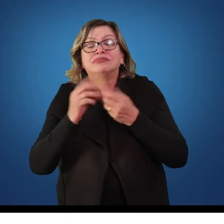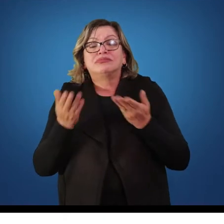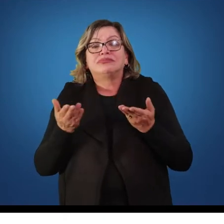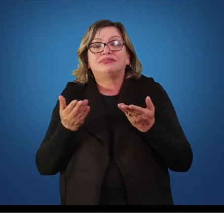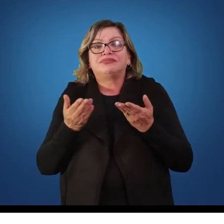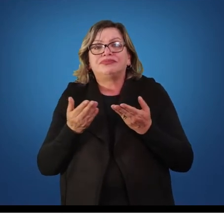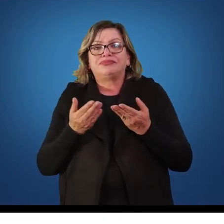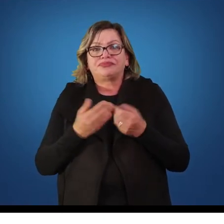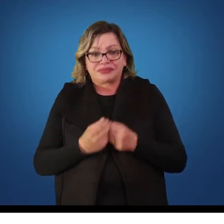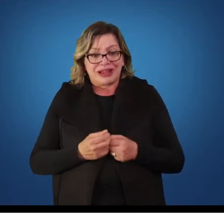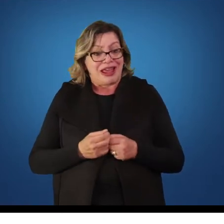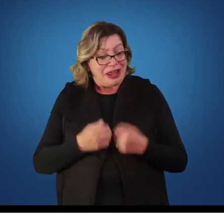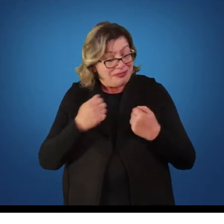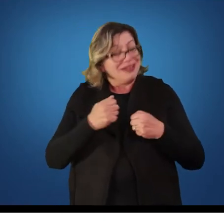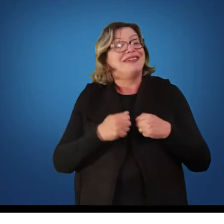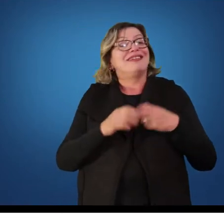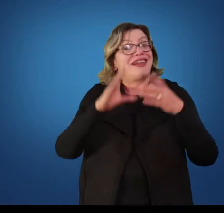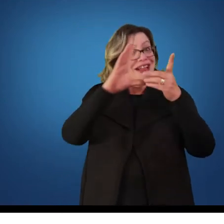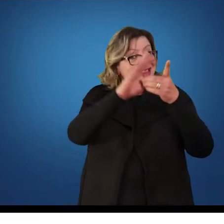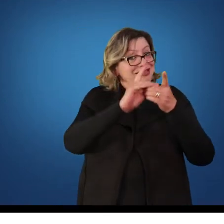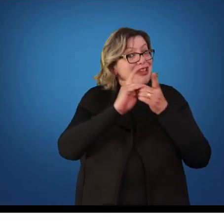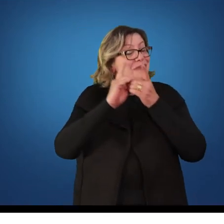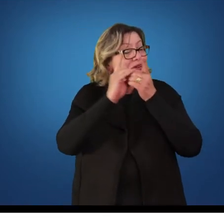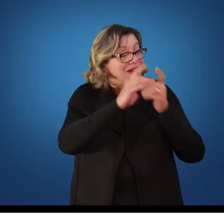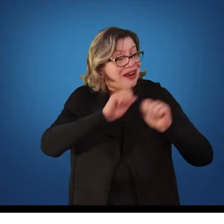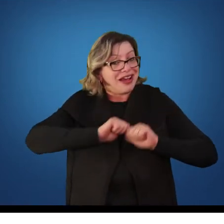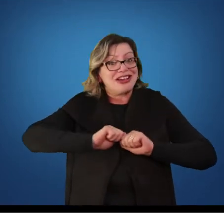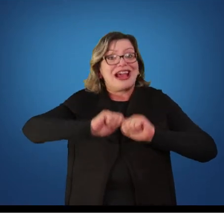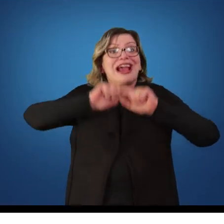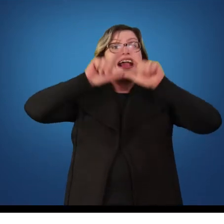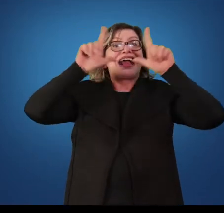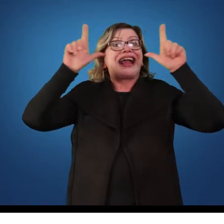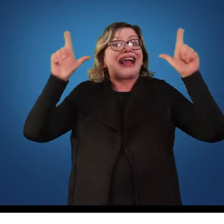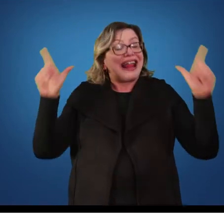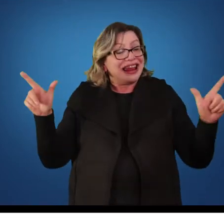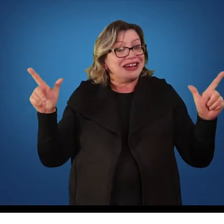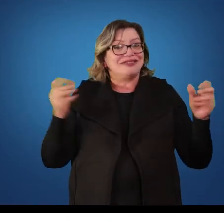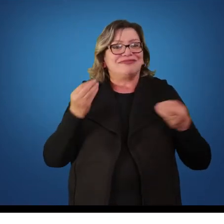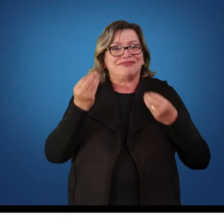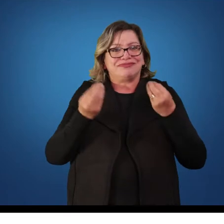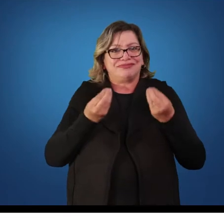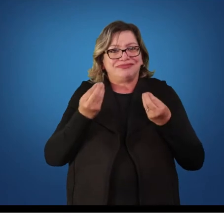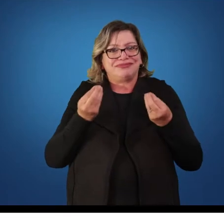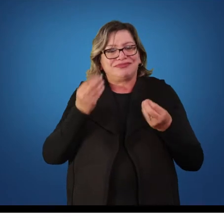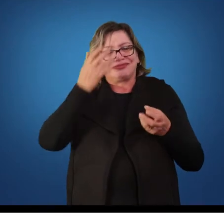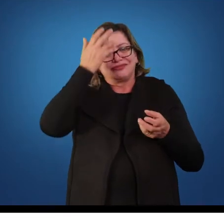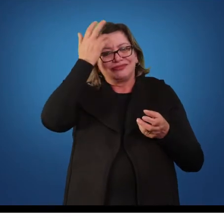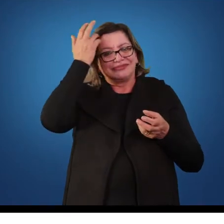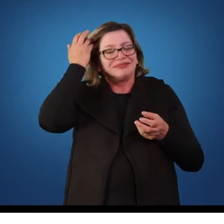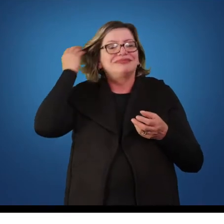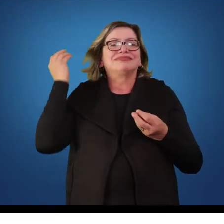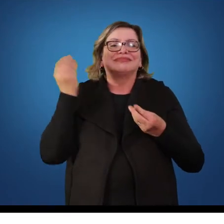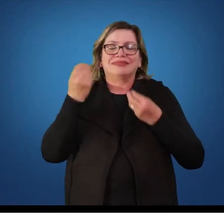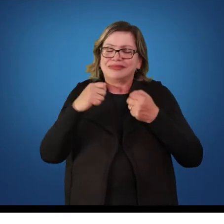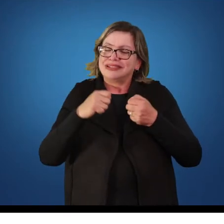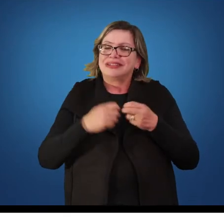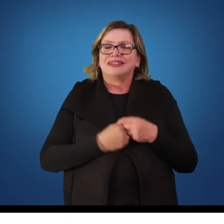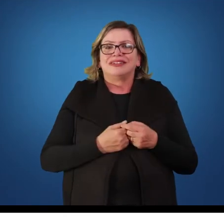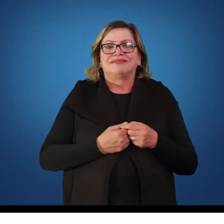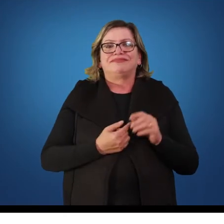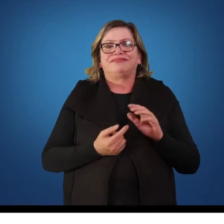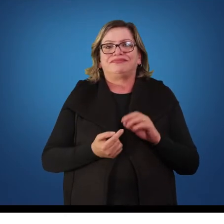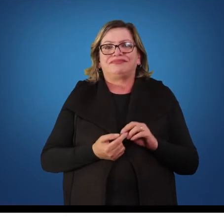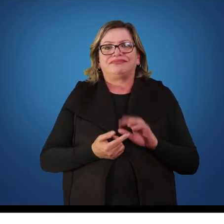democrática e transparentes não é isso vamos dizer assim uma palavra está muito em baixo o momento atual da transparência não é